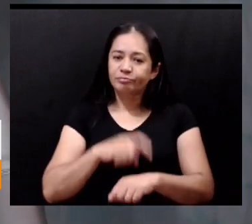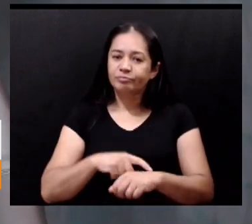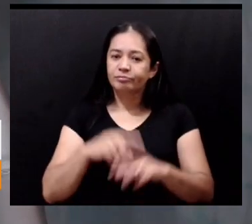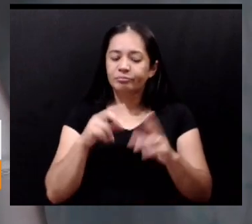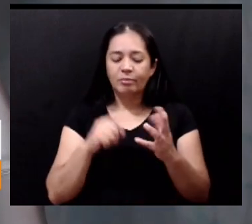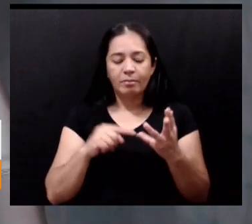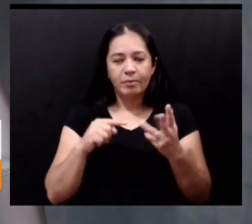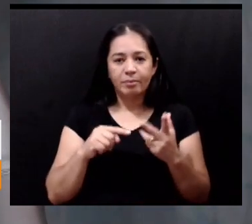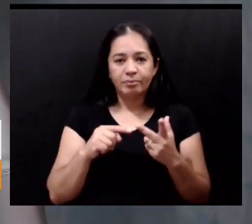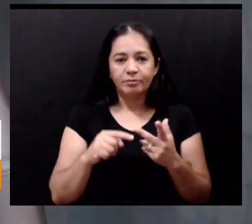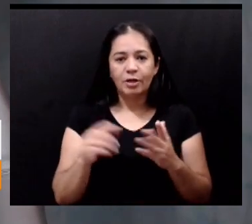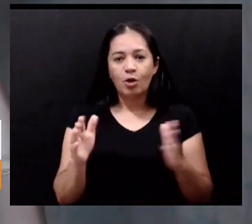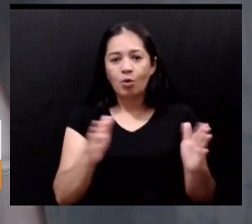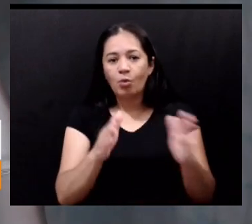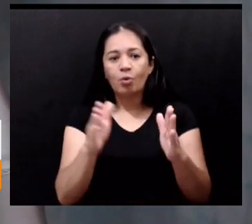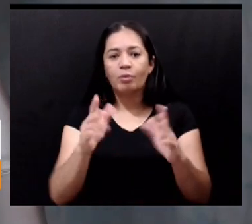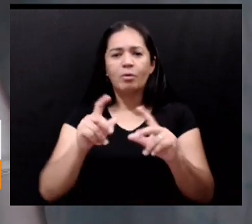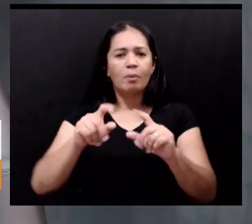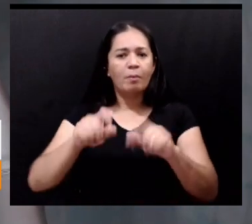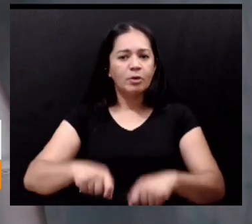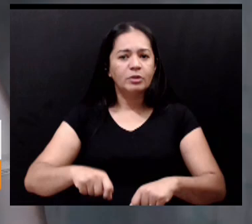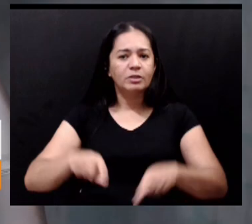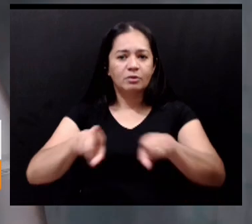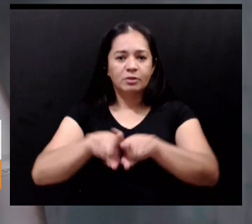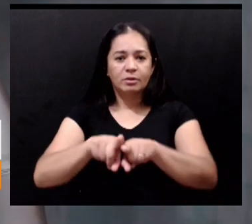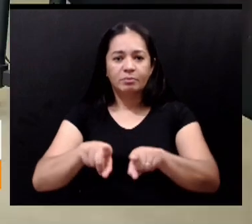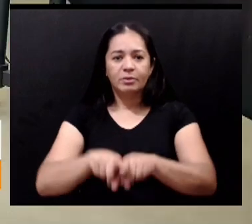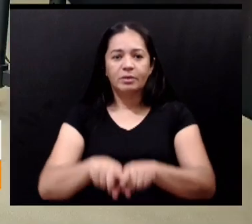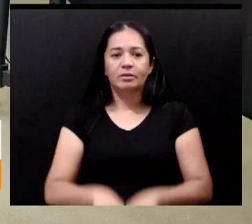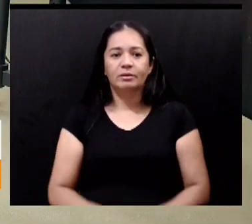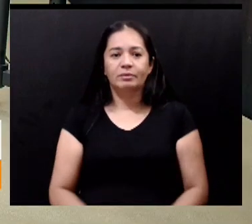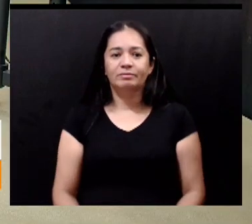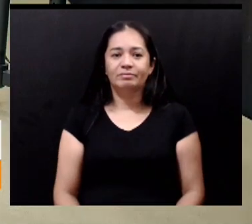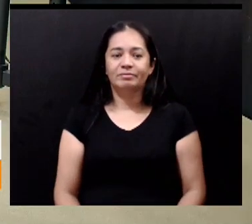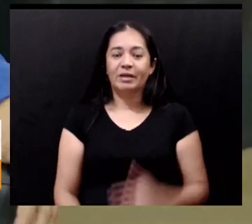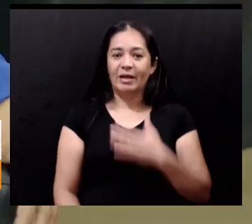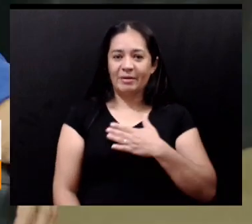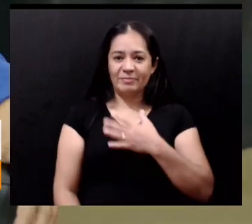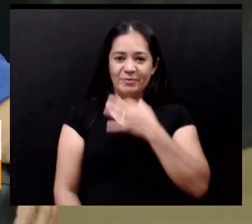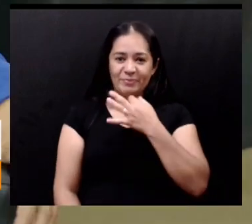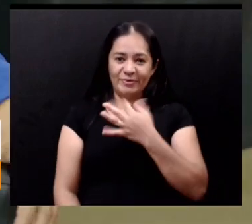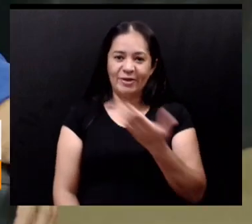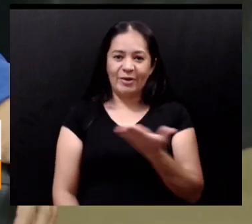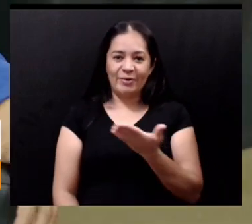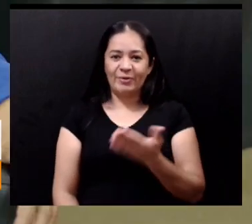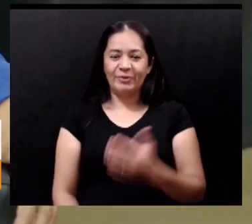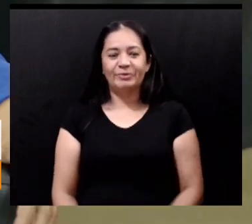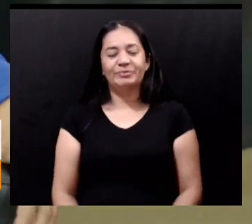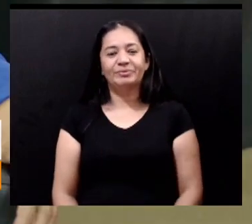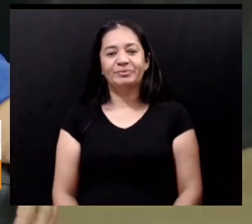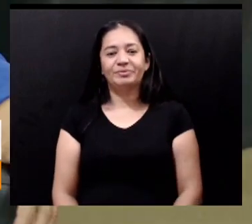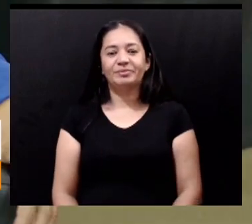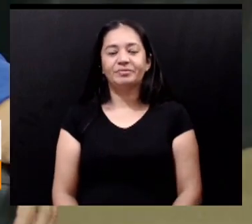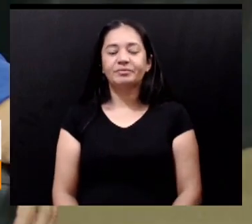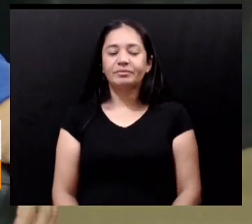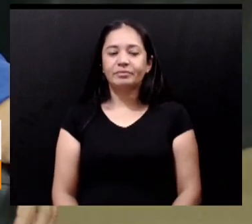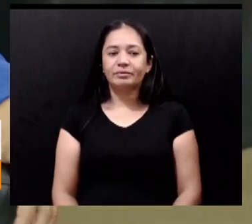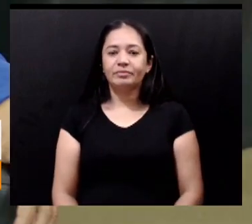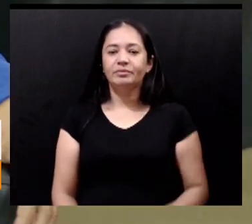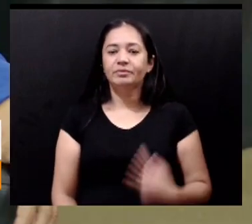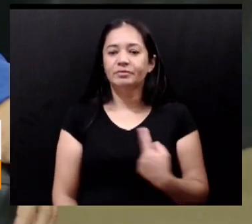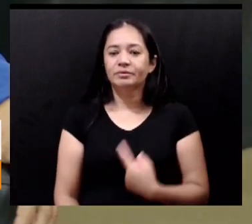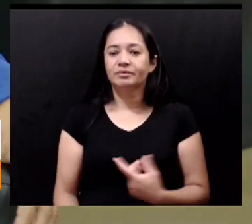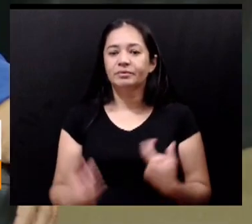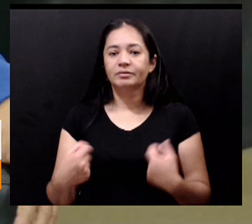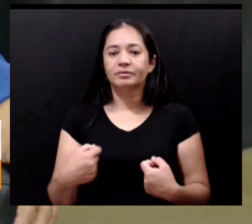caminho possível também. Pelo menos é o que me atravessou agora. Muito bem. E a gente precisa entender e